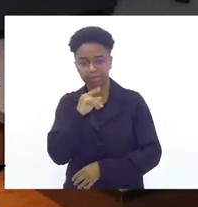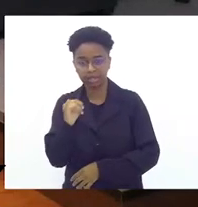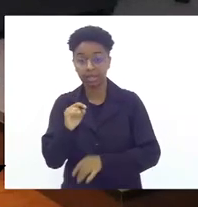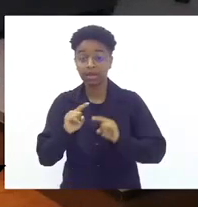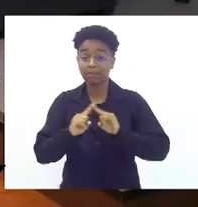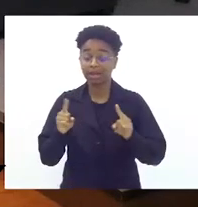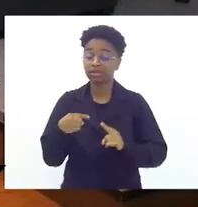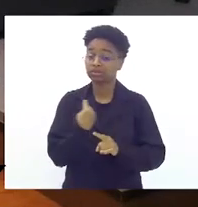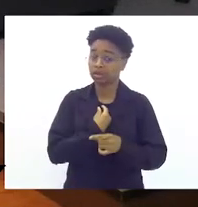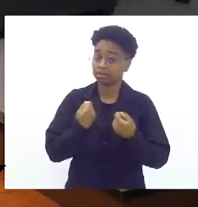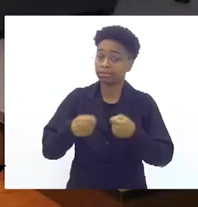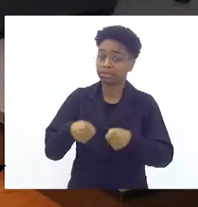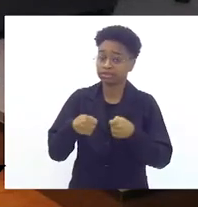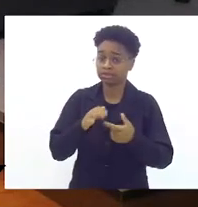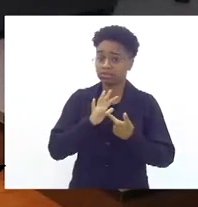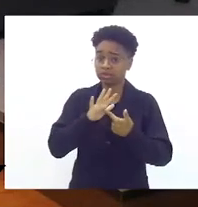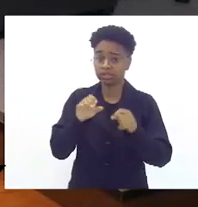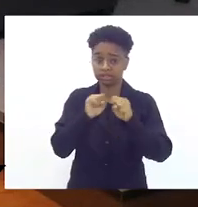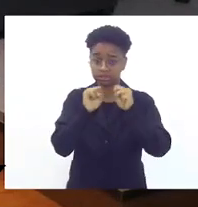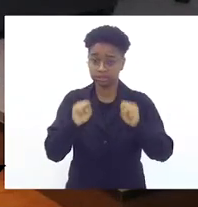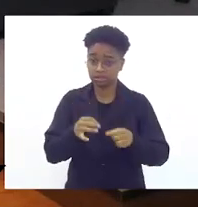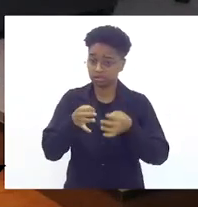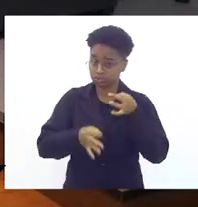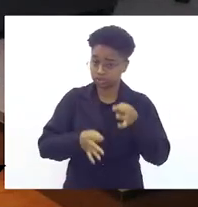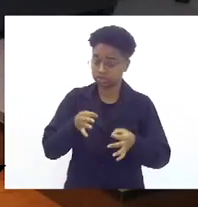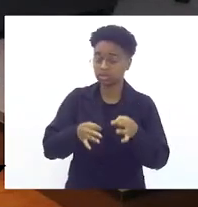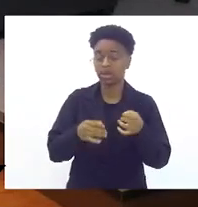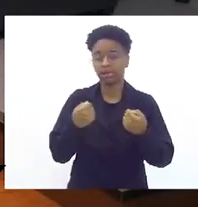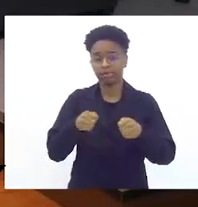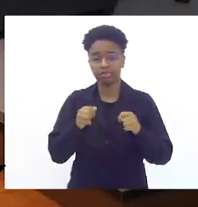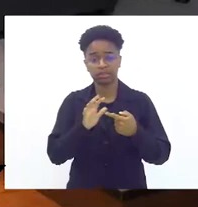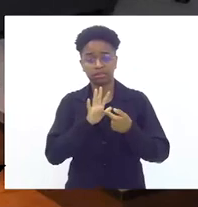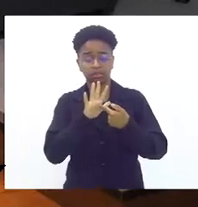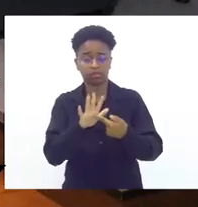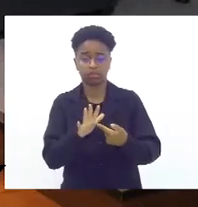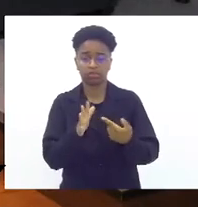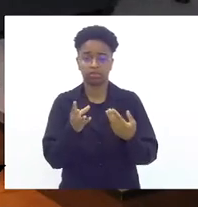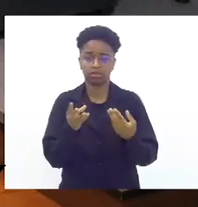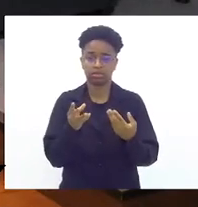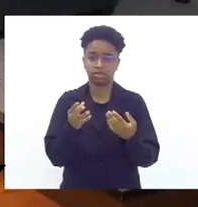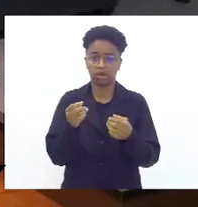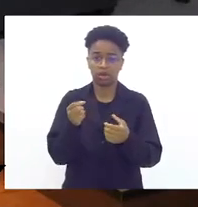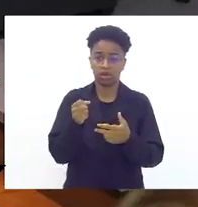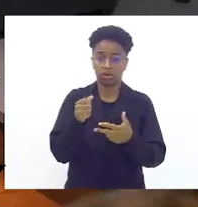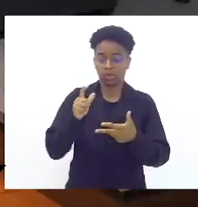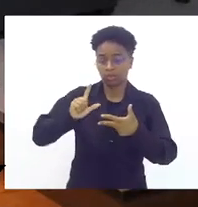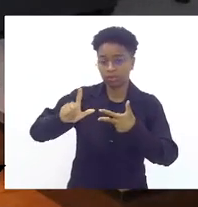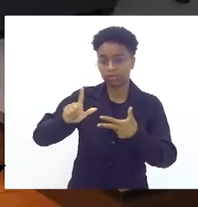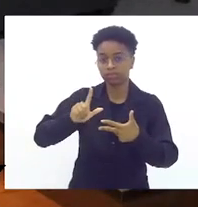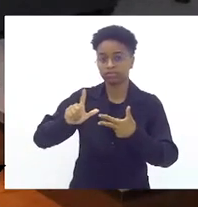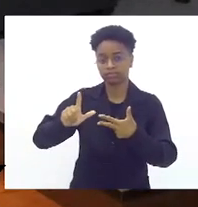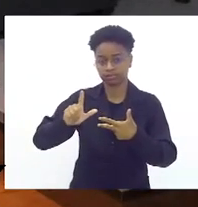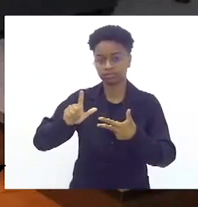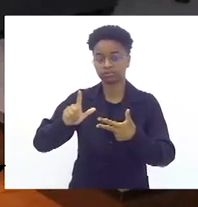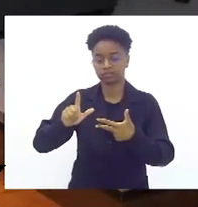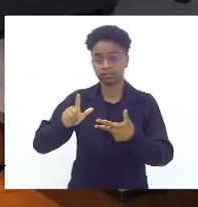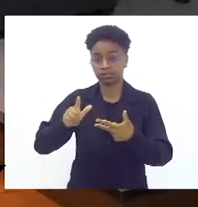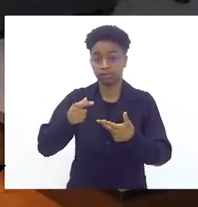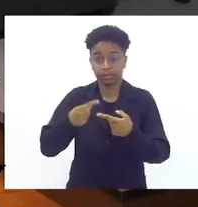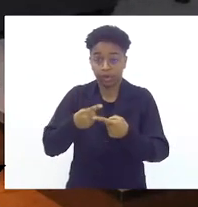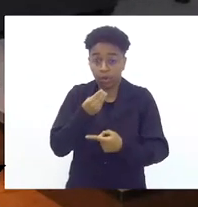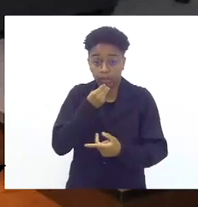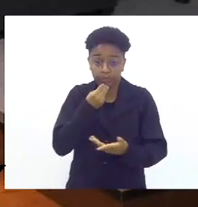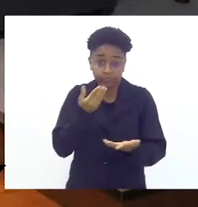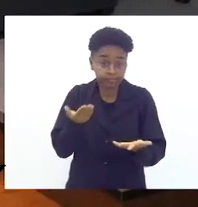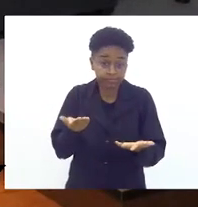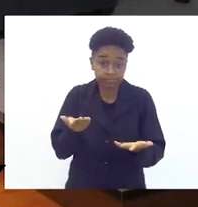sensibilizar o sistema de Justiça sensibilizar o poder legislativo porque é óbvio